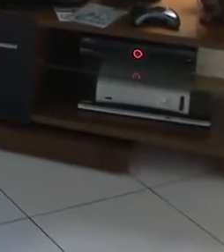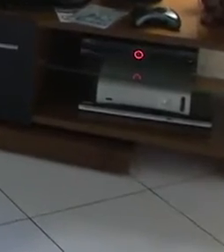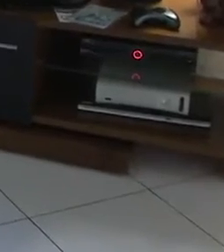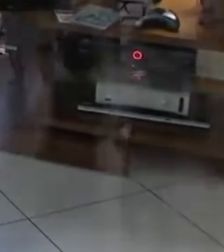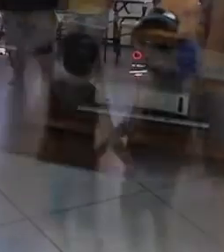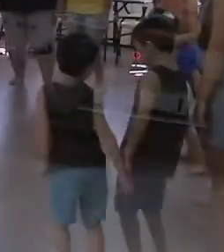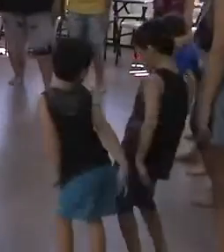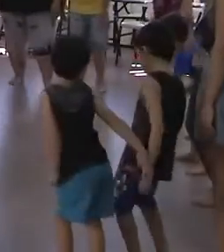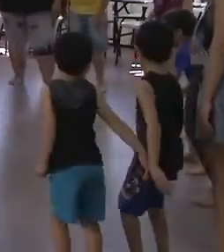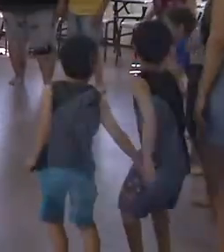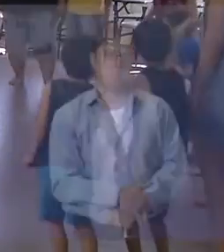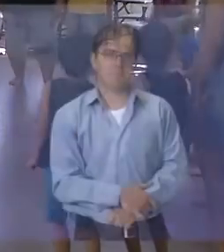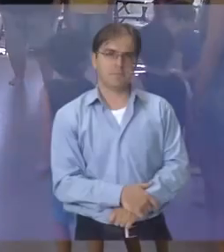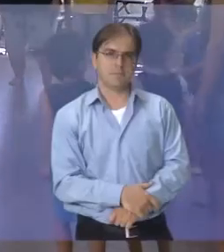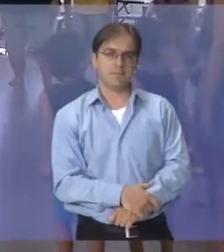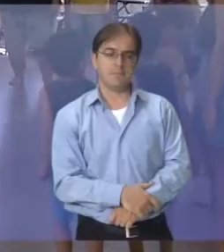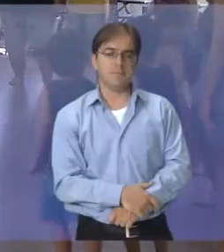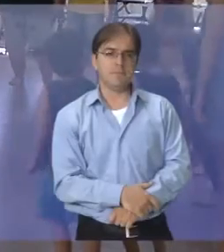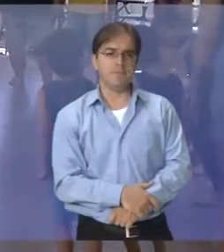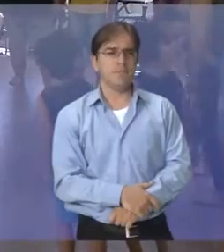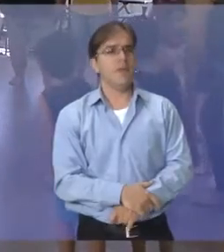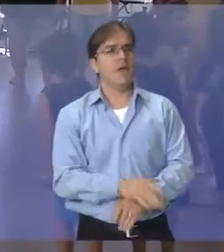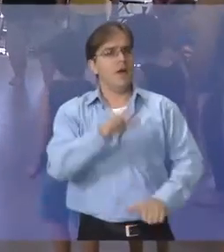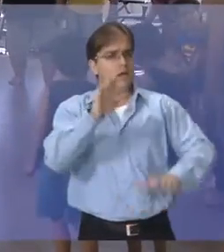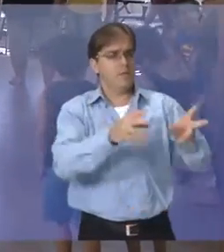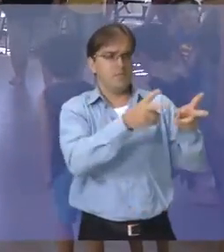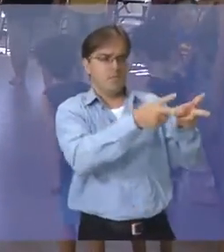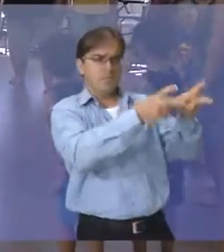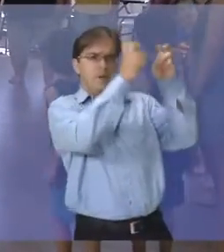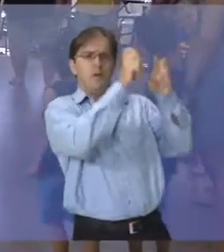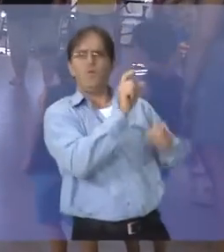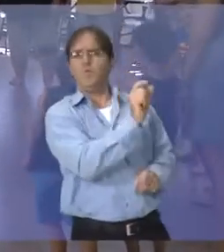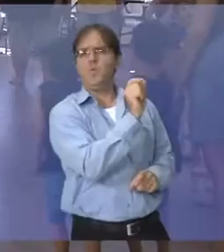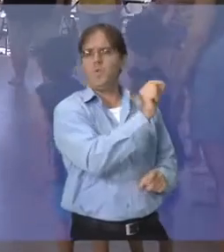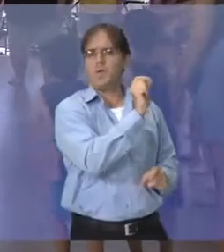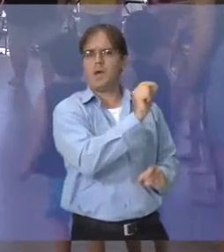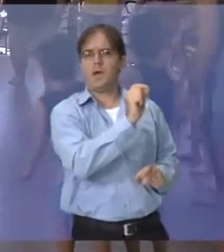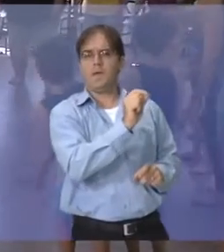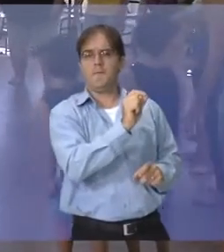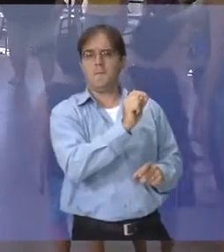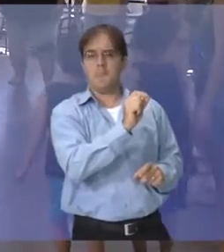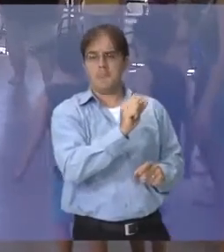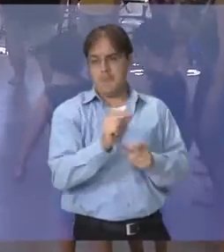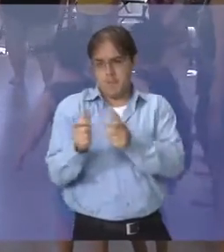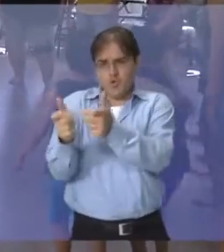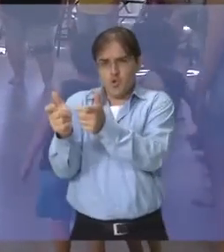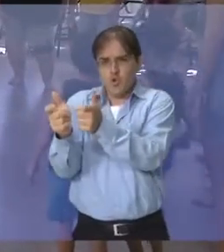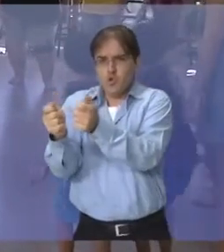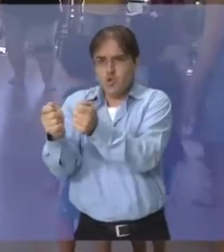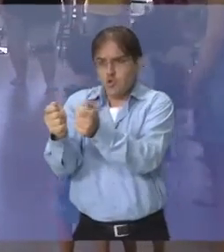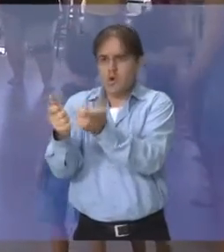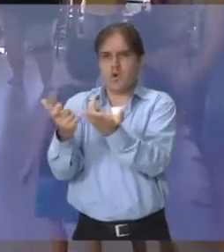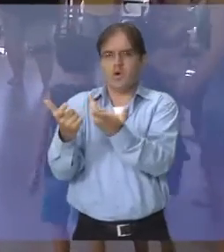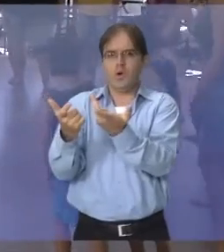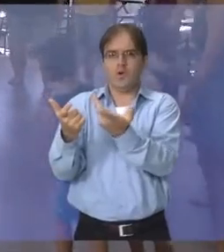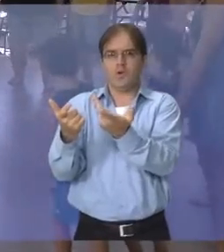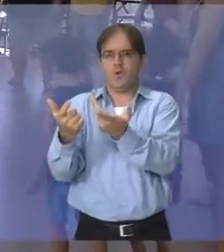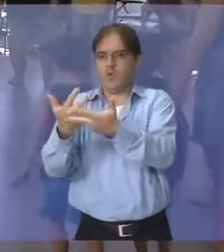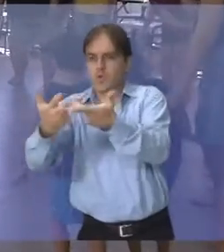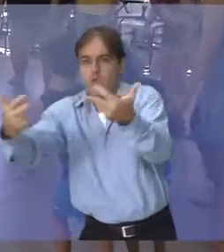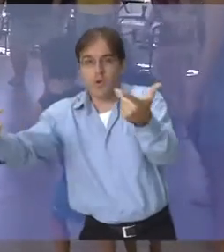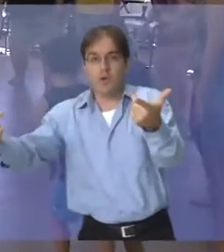Possivelmente muito mais uma relação de preconceito por parte dos adultos, da família e da escola. Não que algumas coisas que